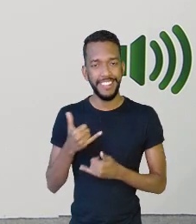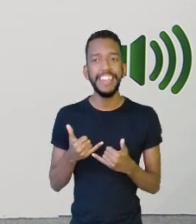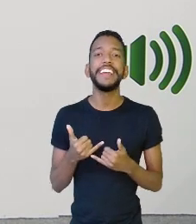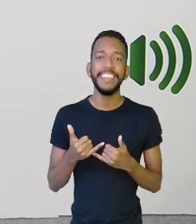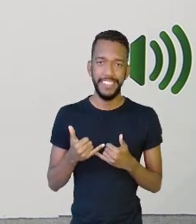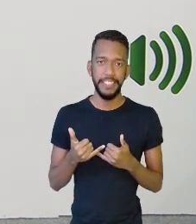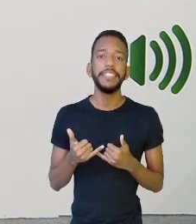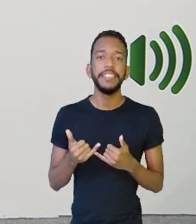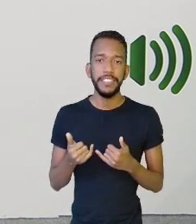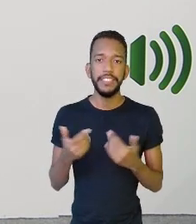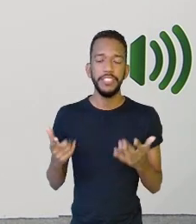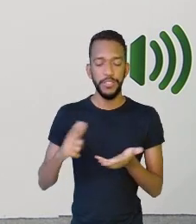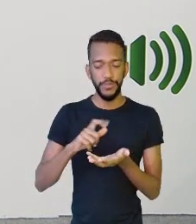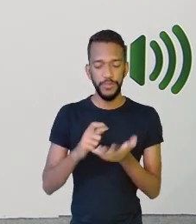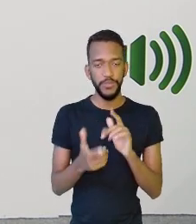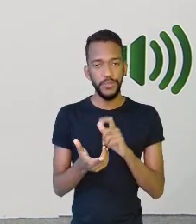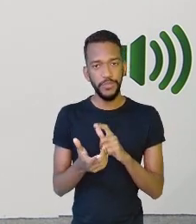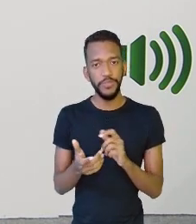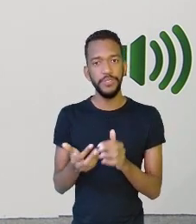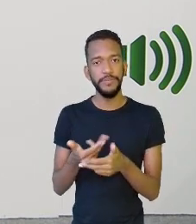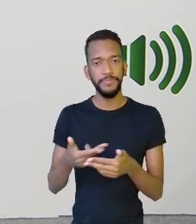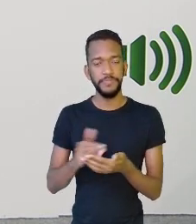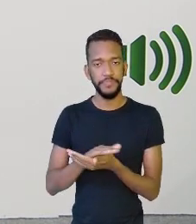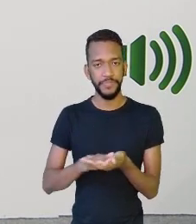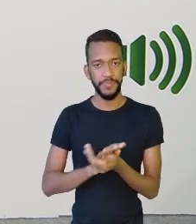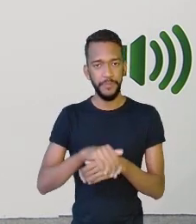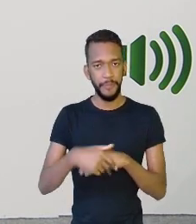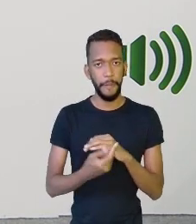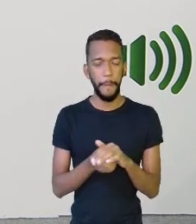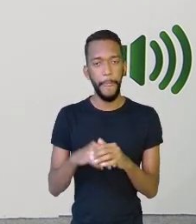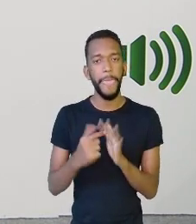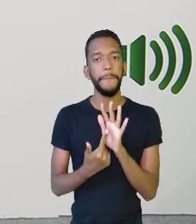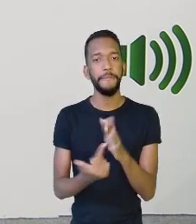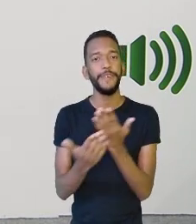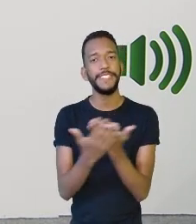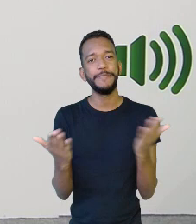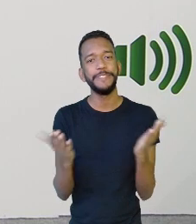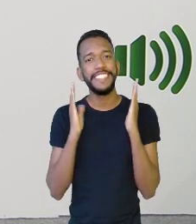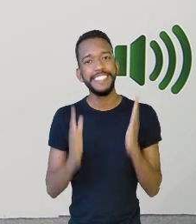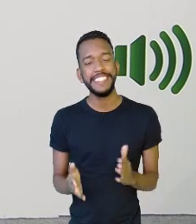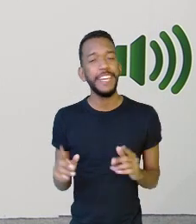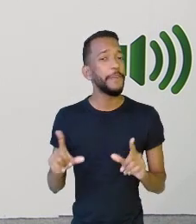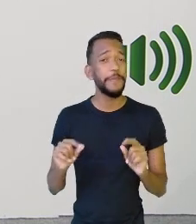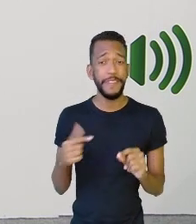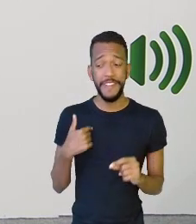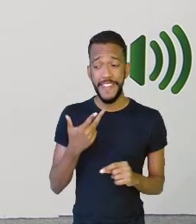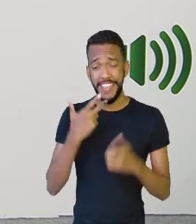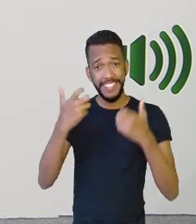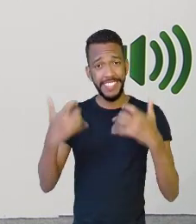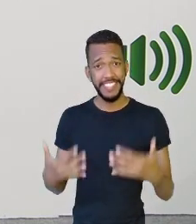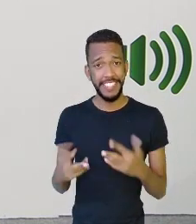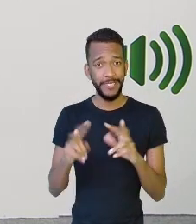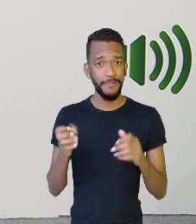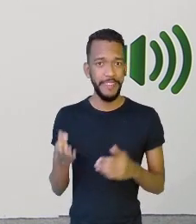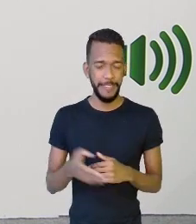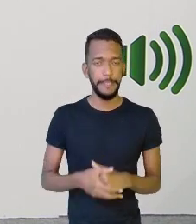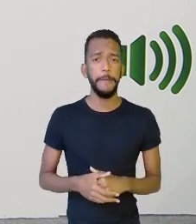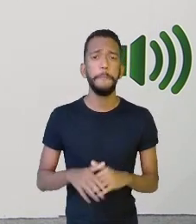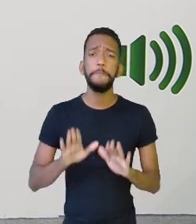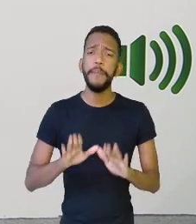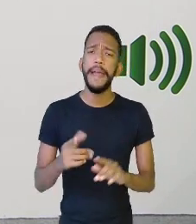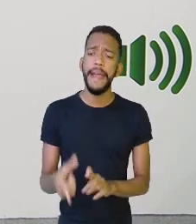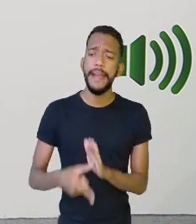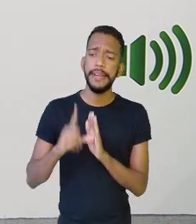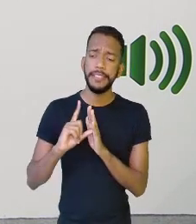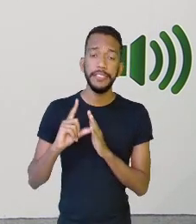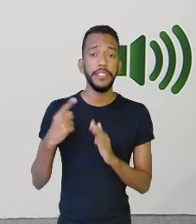gente colocando aqui o spray de álcool na mão e mostrar para vocês o que é que eu quis dizer com isso. Mas antes, nós vamos